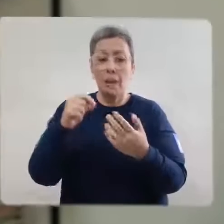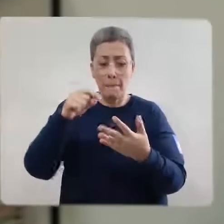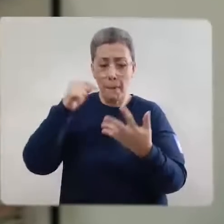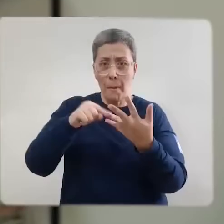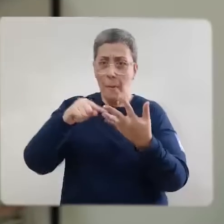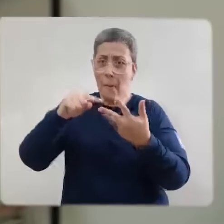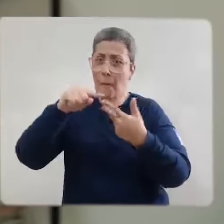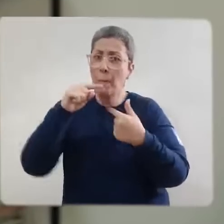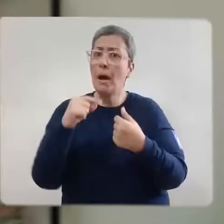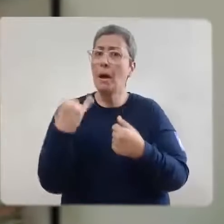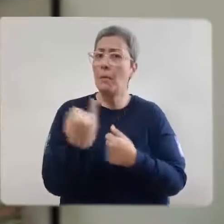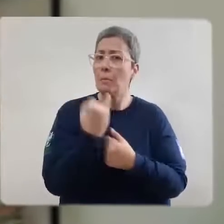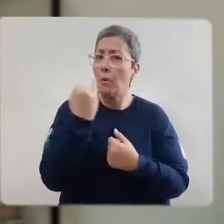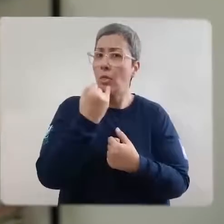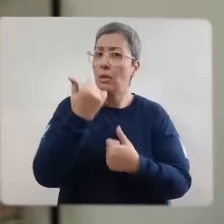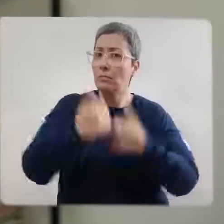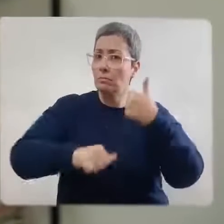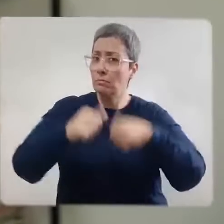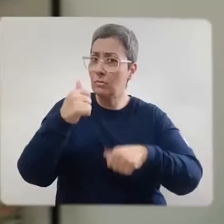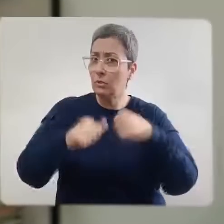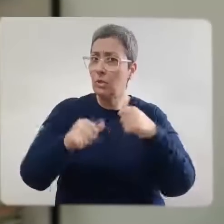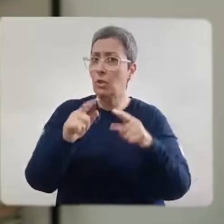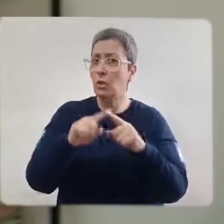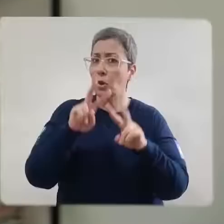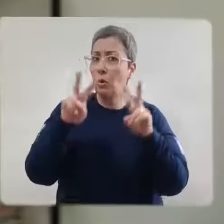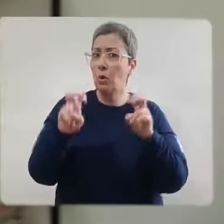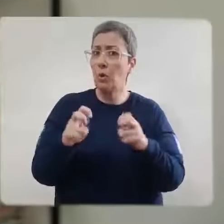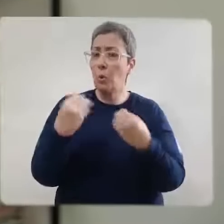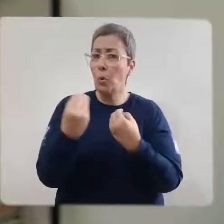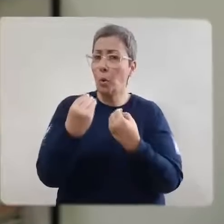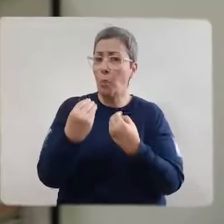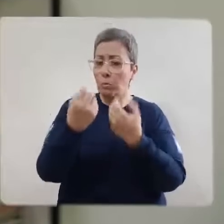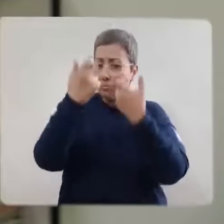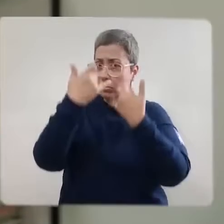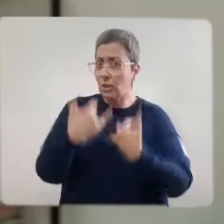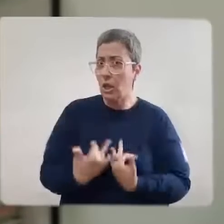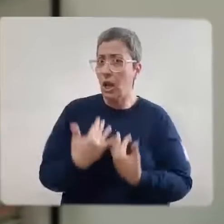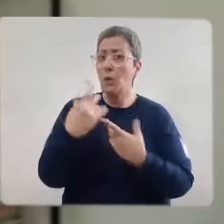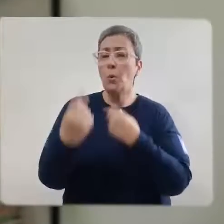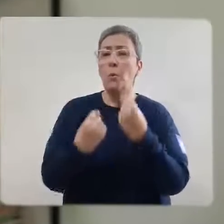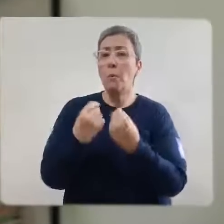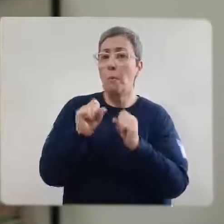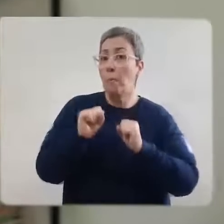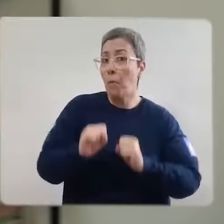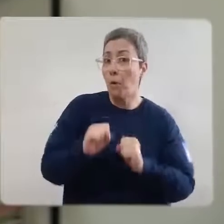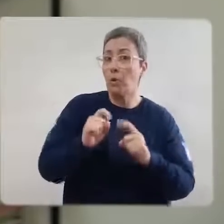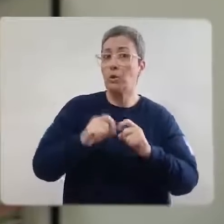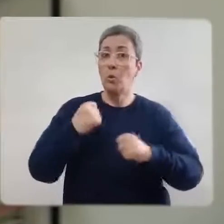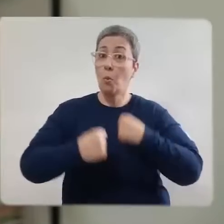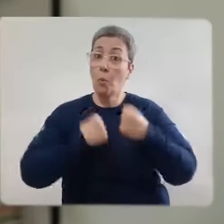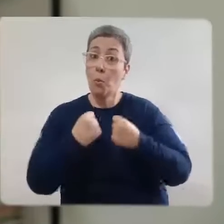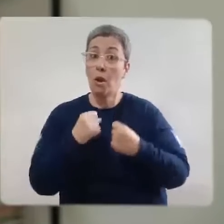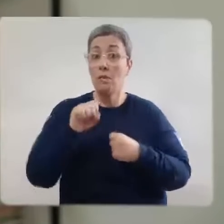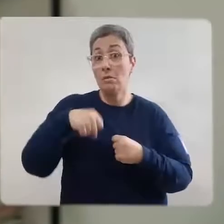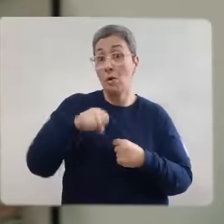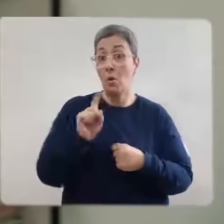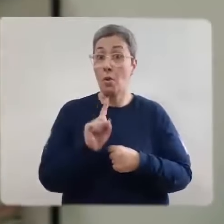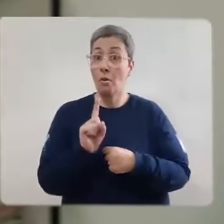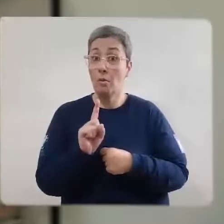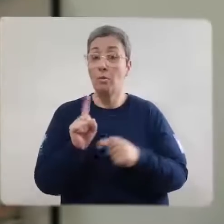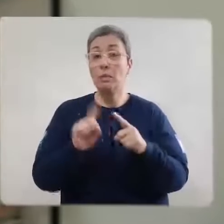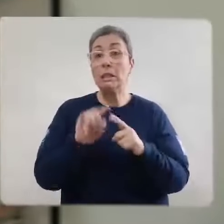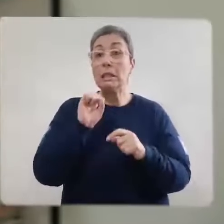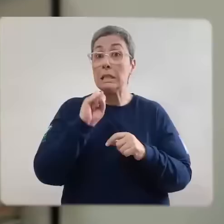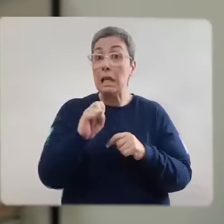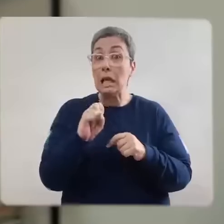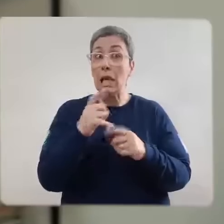trazer elementos importantes para a minha avaliação, no sentido de me dizer se essa criança pode ou não correr, se ela